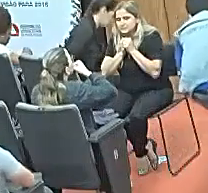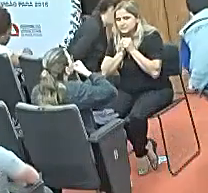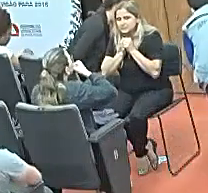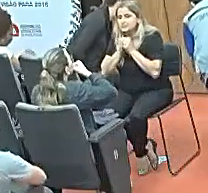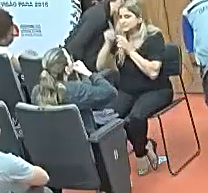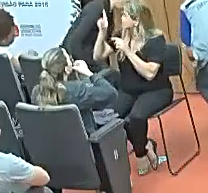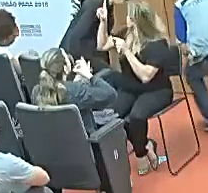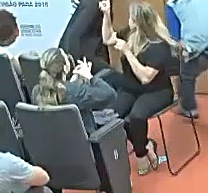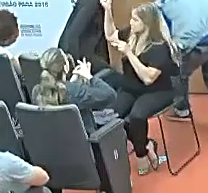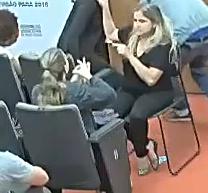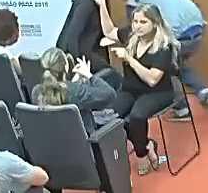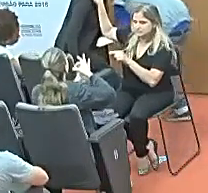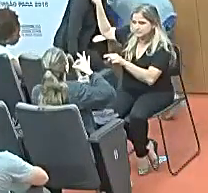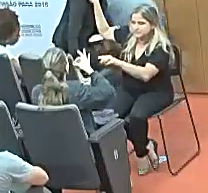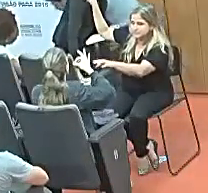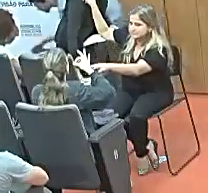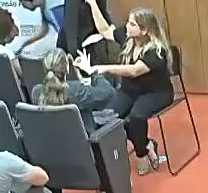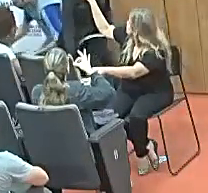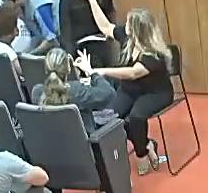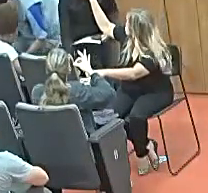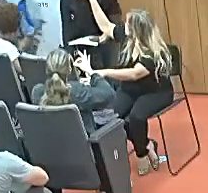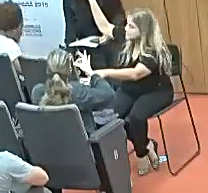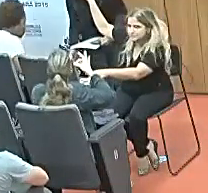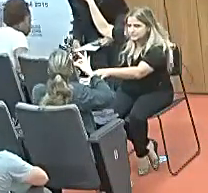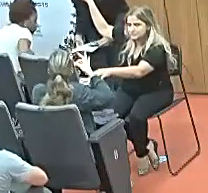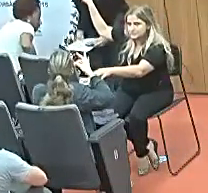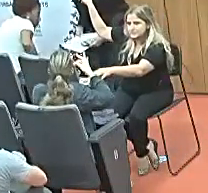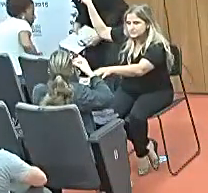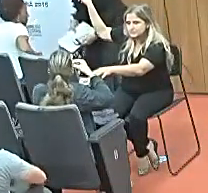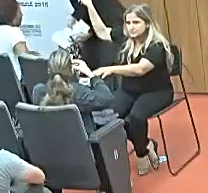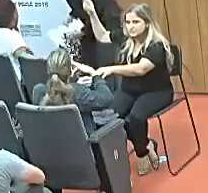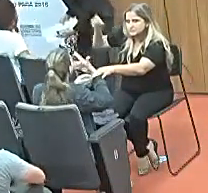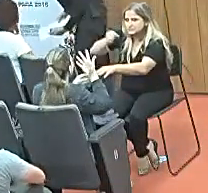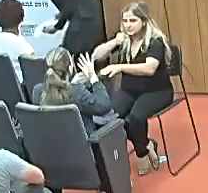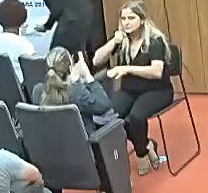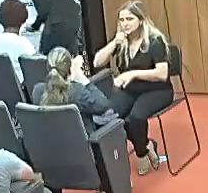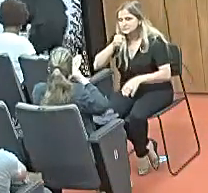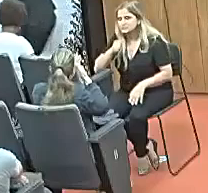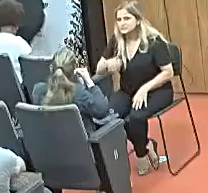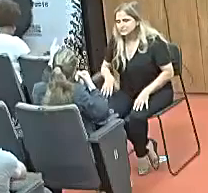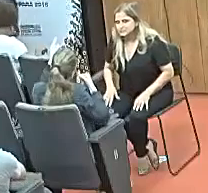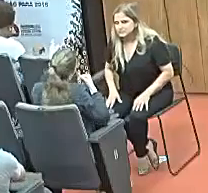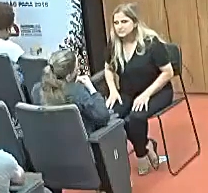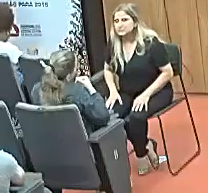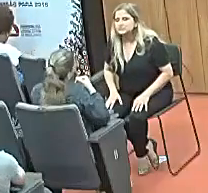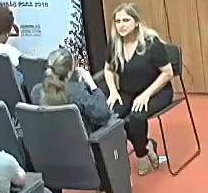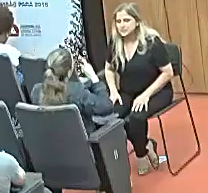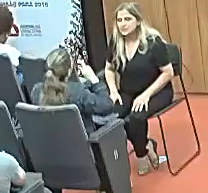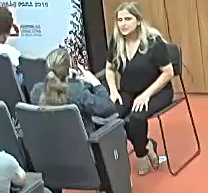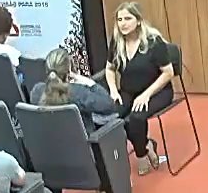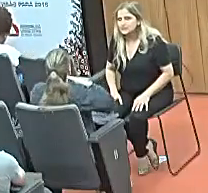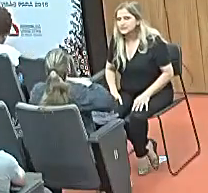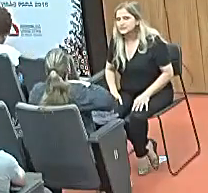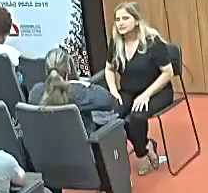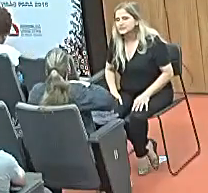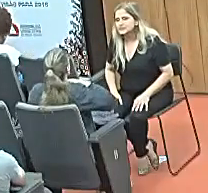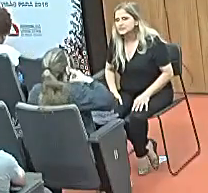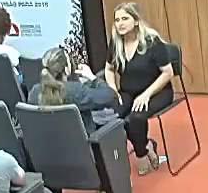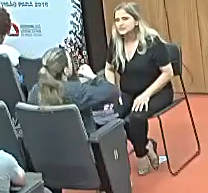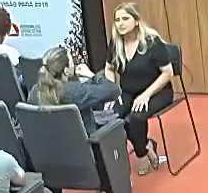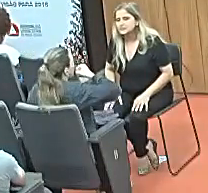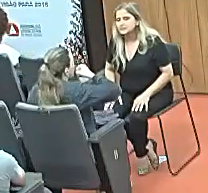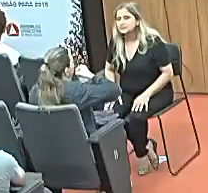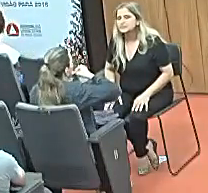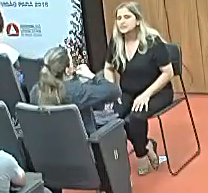pelo ver os representantes do novo governo que vai respeitar que vão tentar resgatar a gente quer que respeite a si mesmo porque essa vai ser a essas emendas